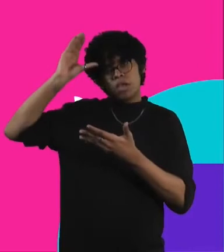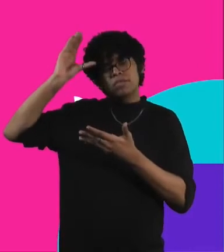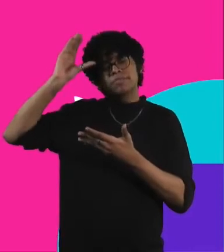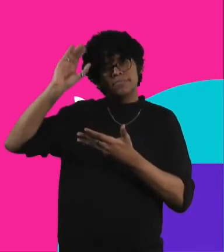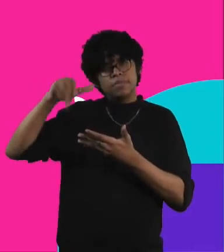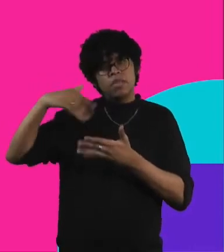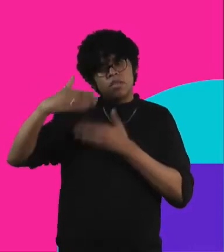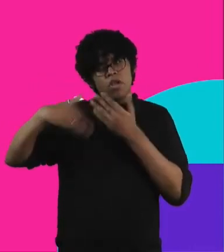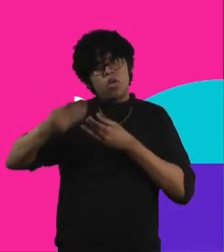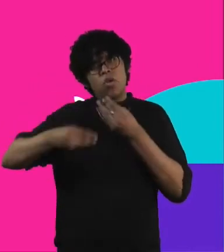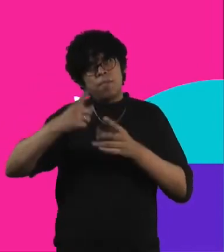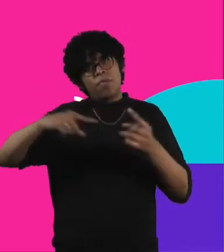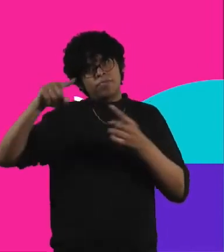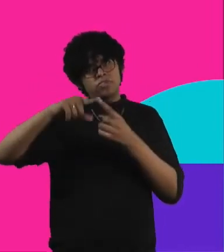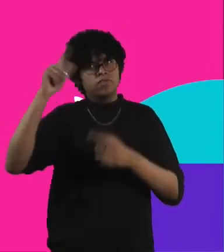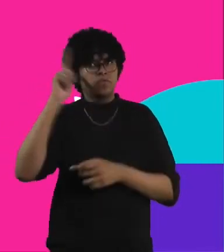Queria sem olhar para o parabenizar. negativo.